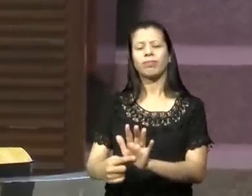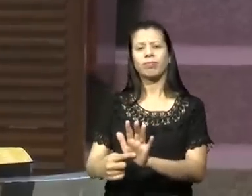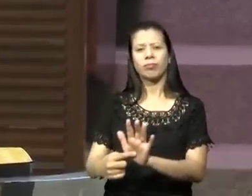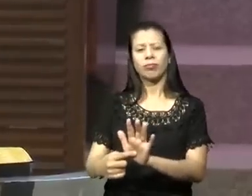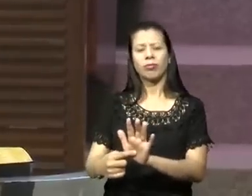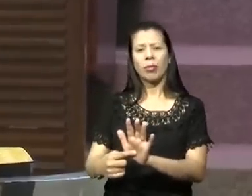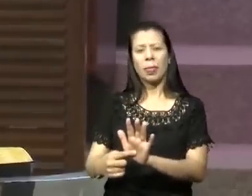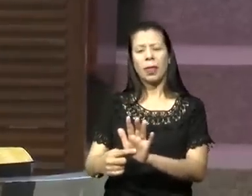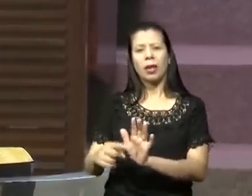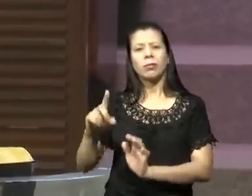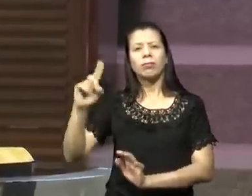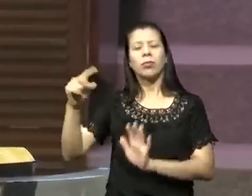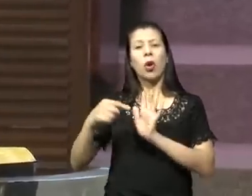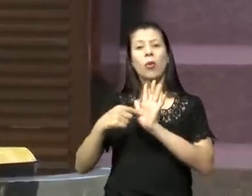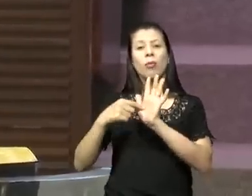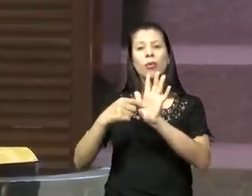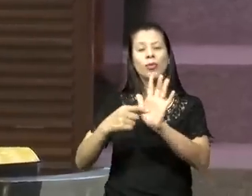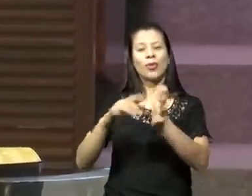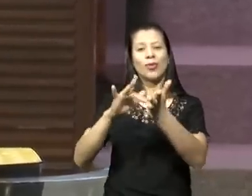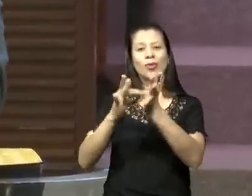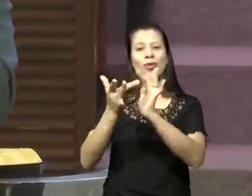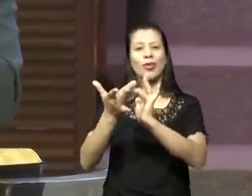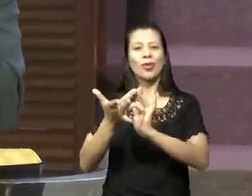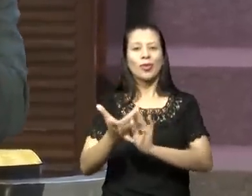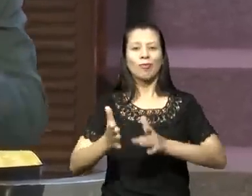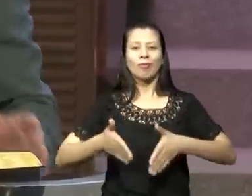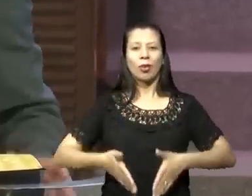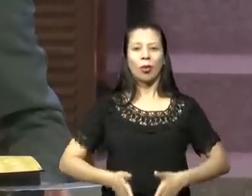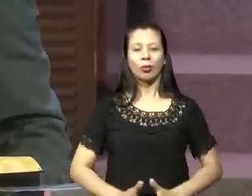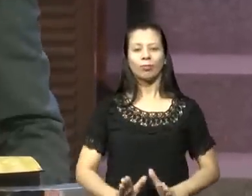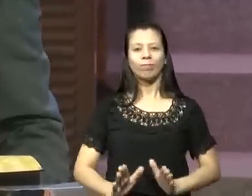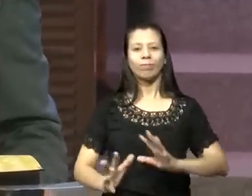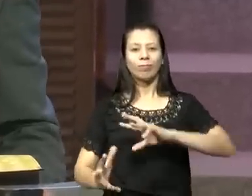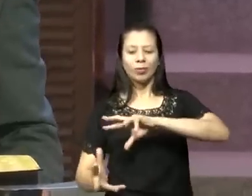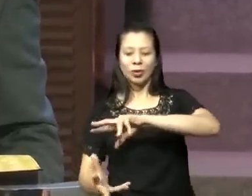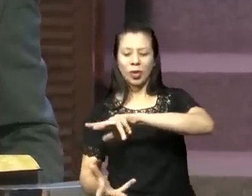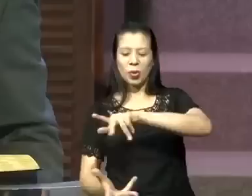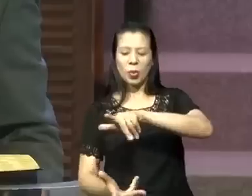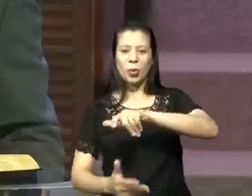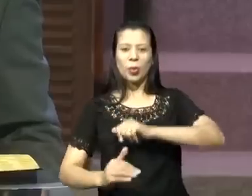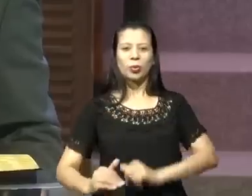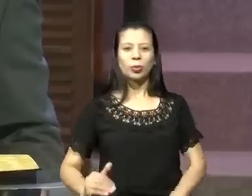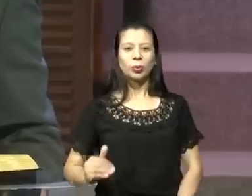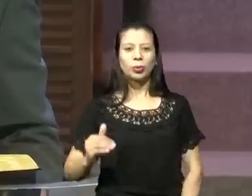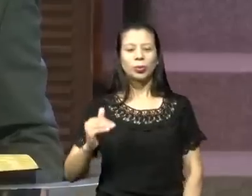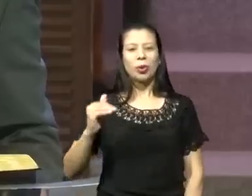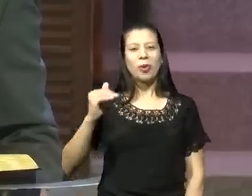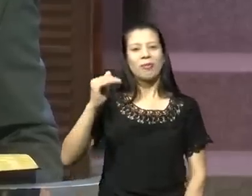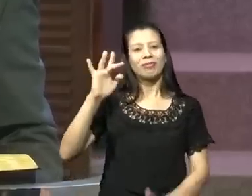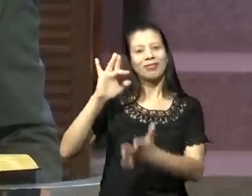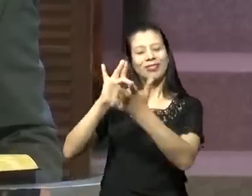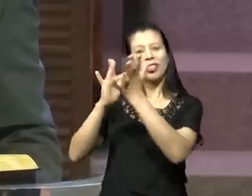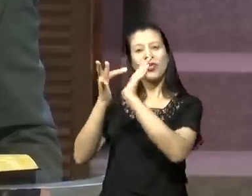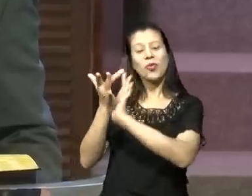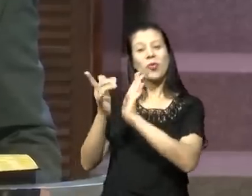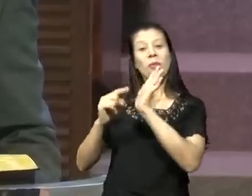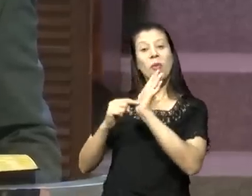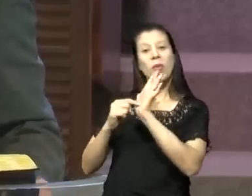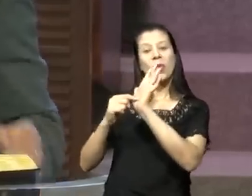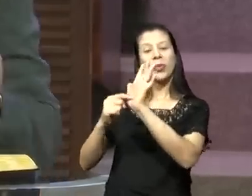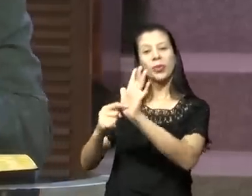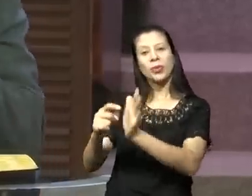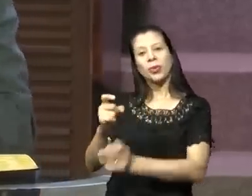a glória Celestial ele viria este mundo mostrar a face do pai no rosto de Jesus Cristo